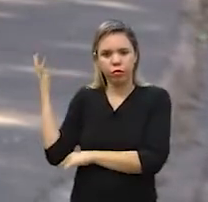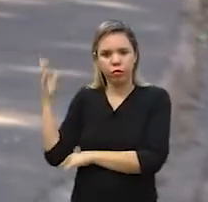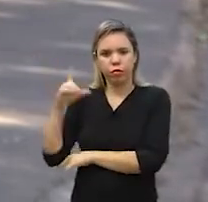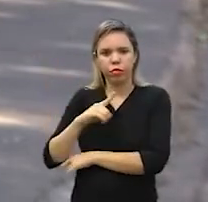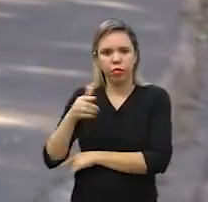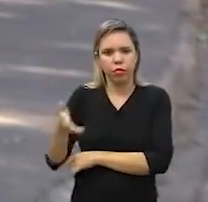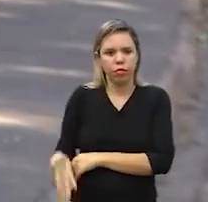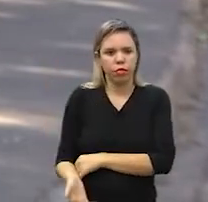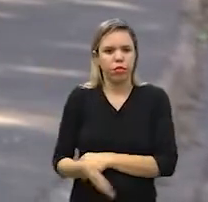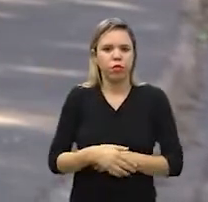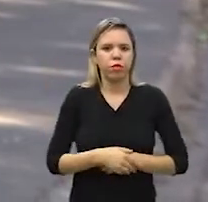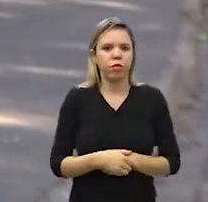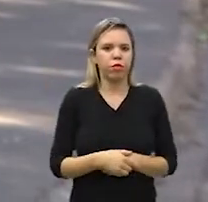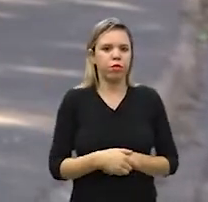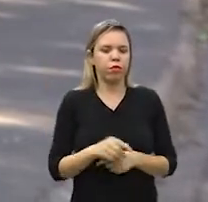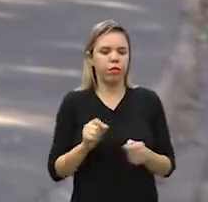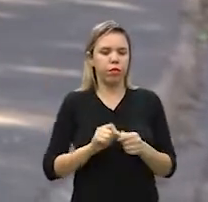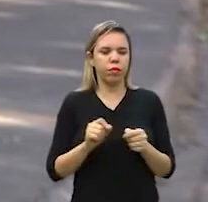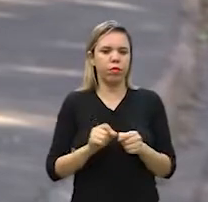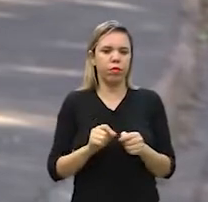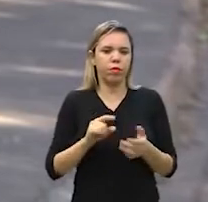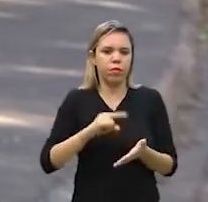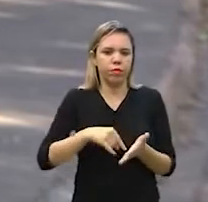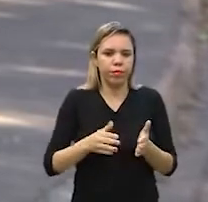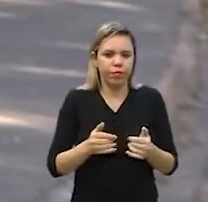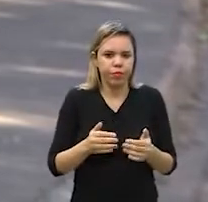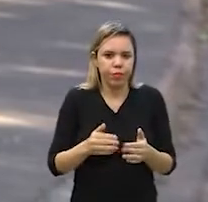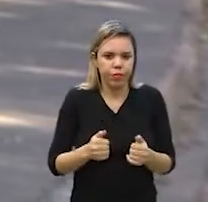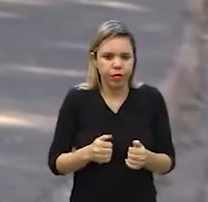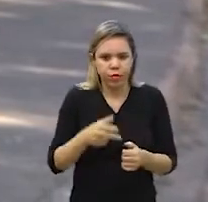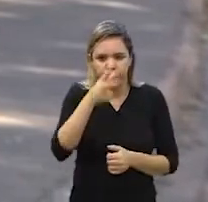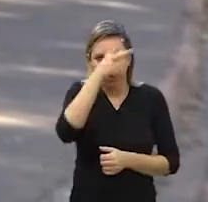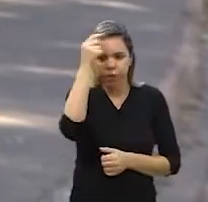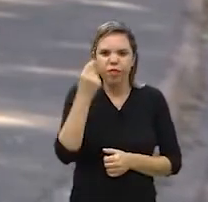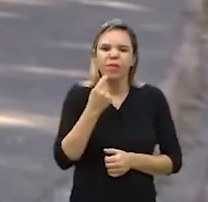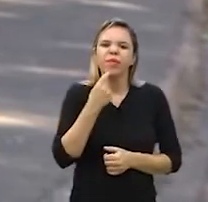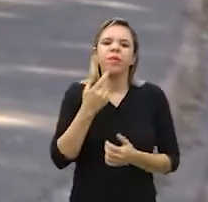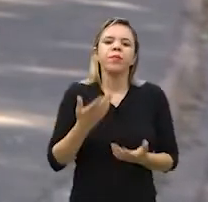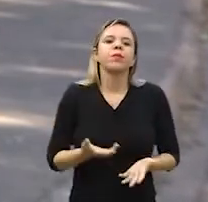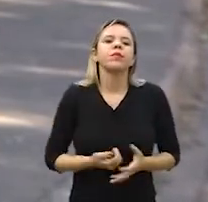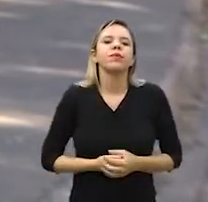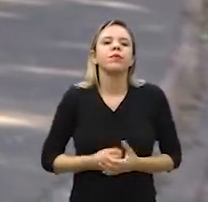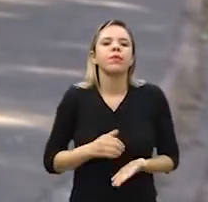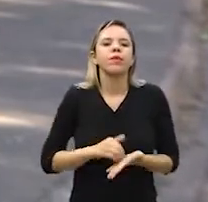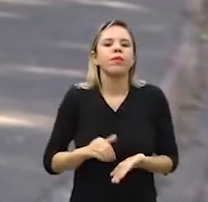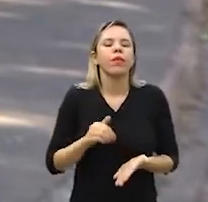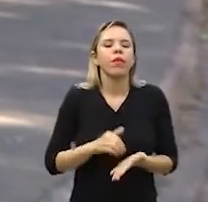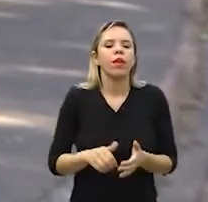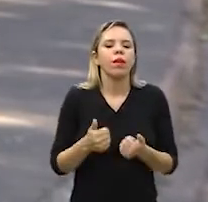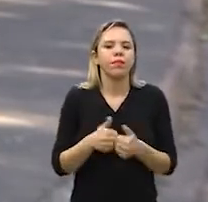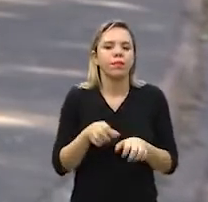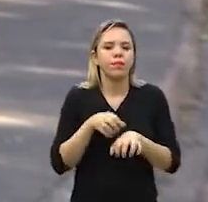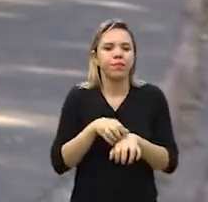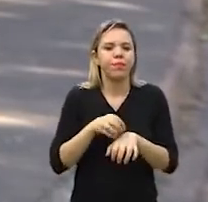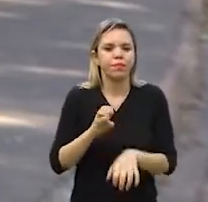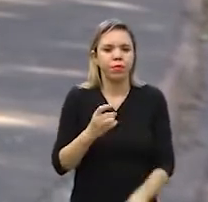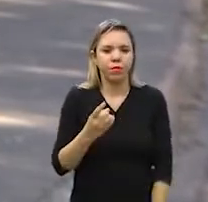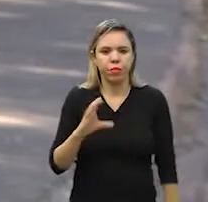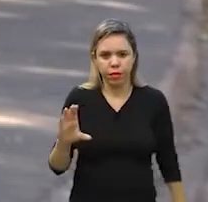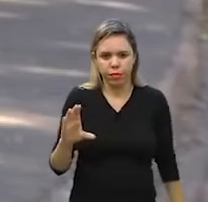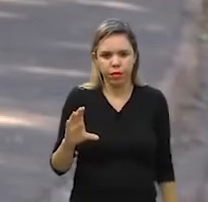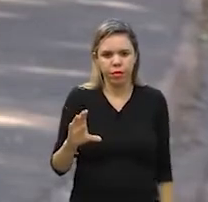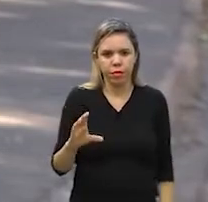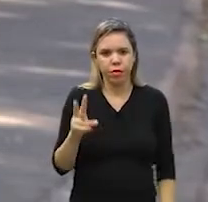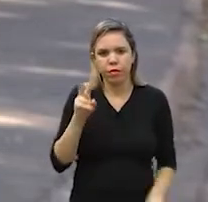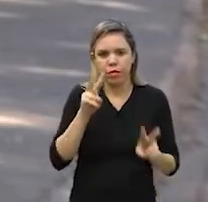arborizada aqui na Vila União e nós fizemos essa indicação para o prefeito de Campinas para o secretário de transporte para